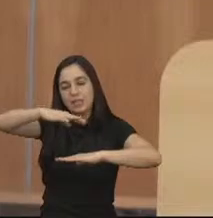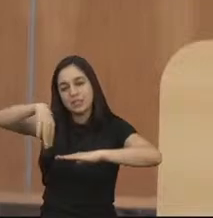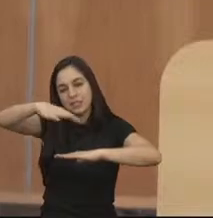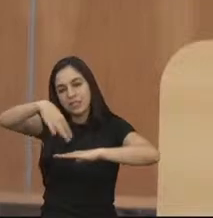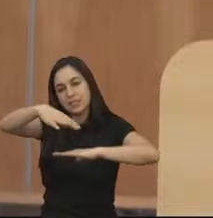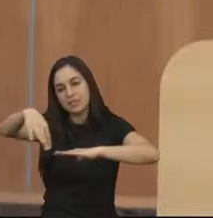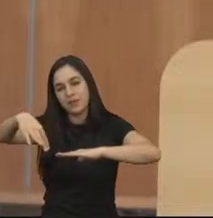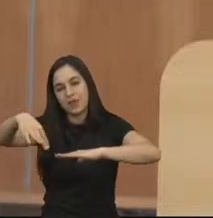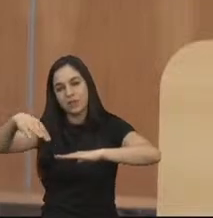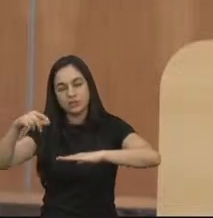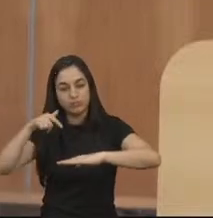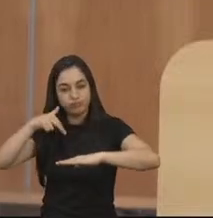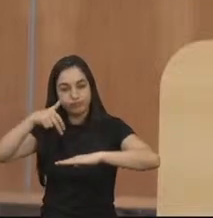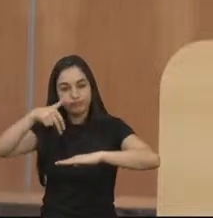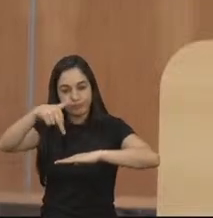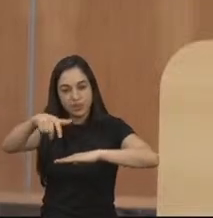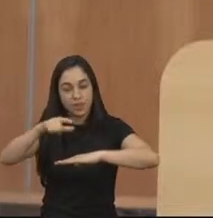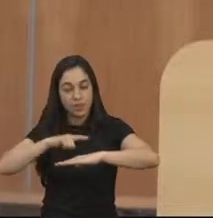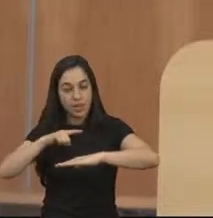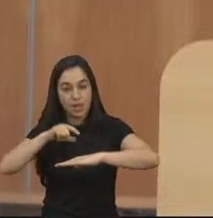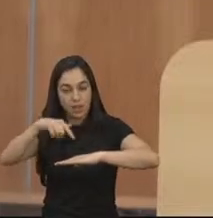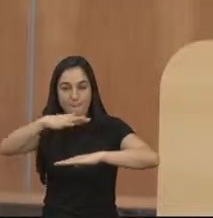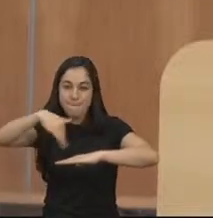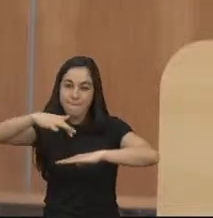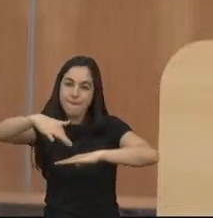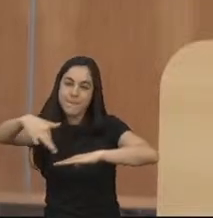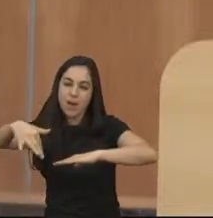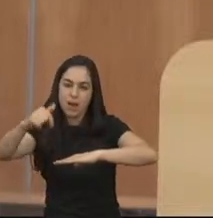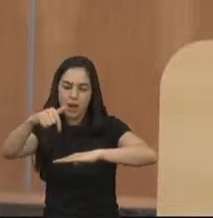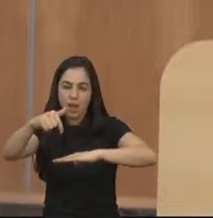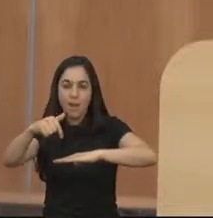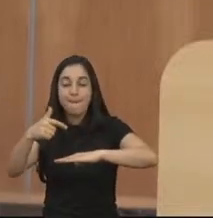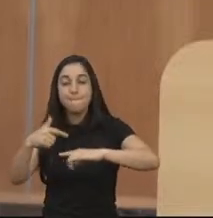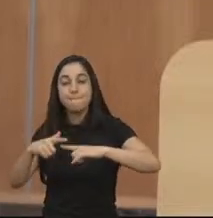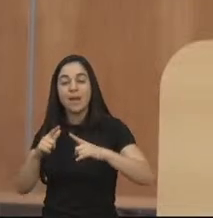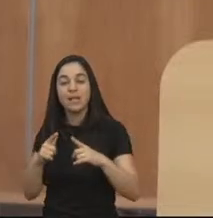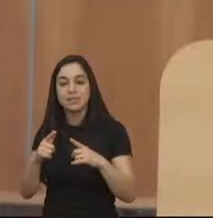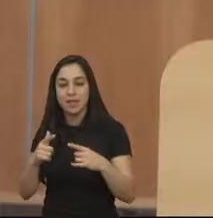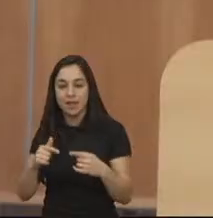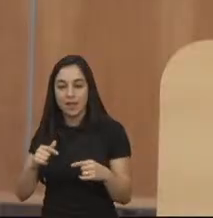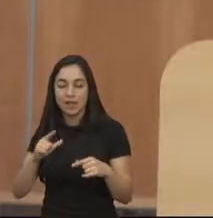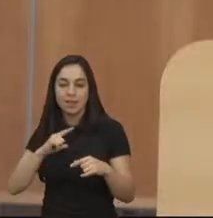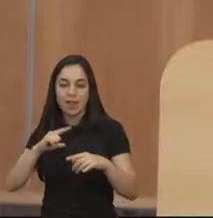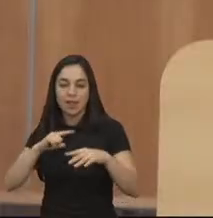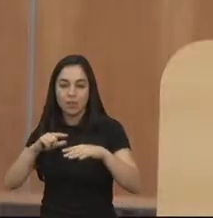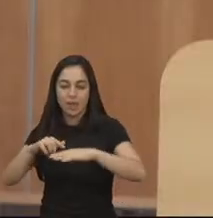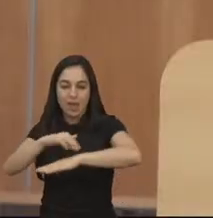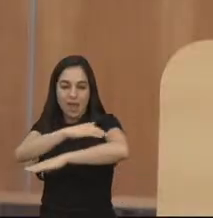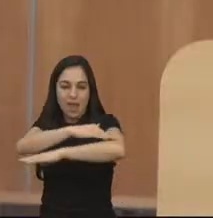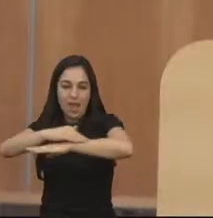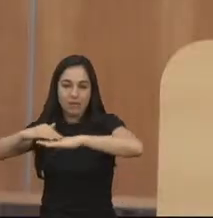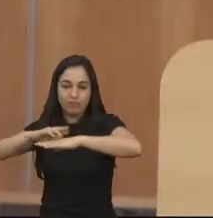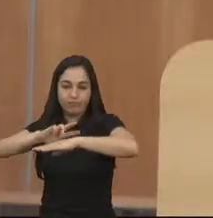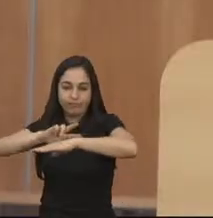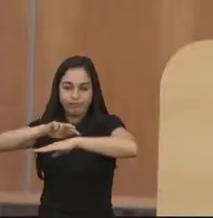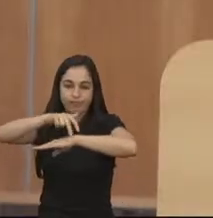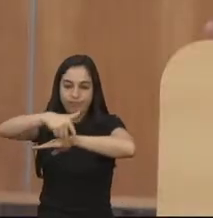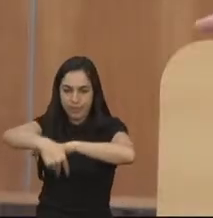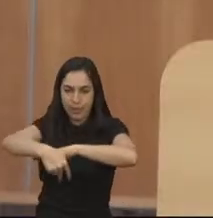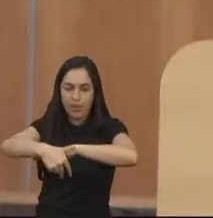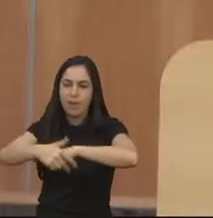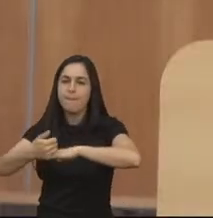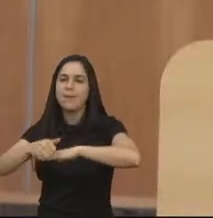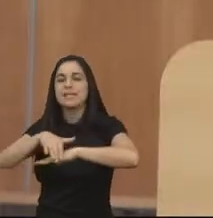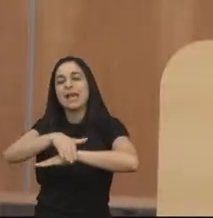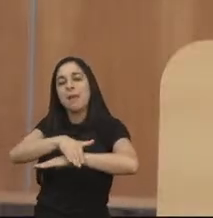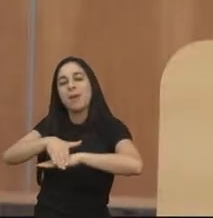72 anos. A minha perna não é igual a perna daquela menina ali, que é a guarda mirim. A perna dela é forte, a minha já